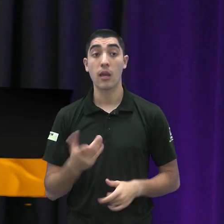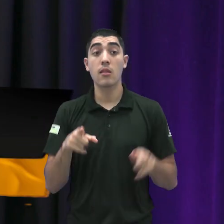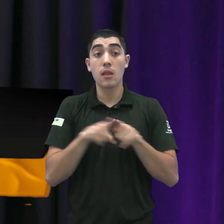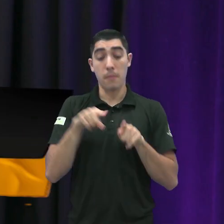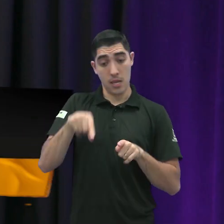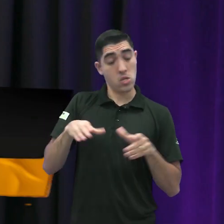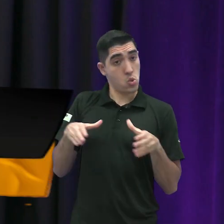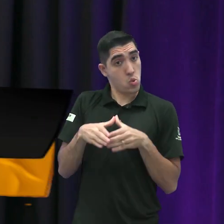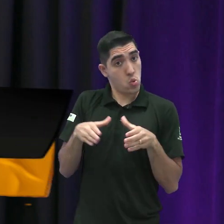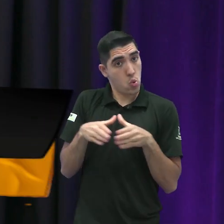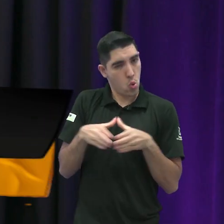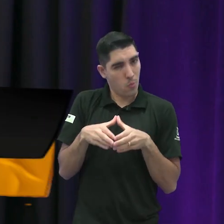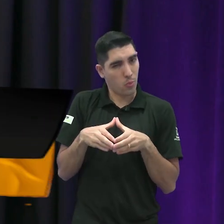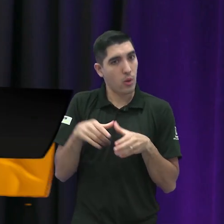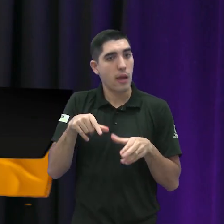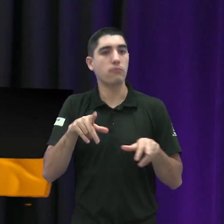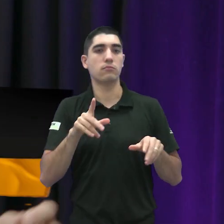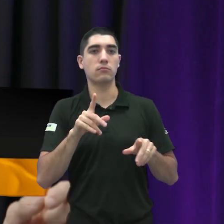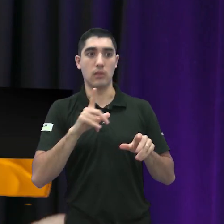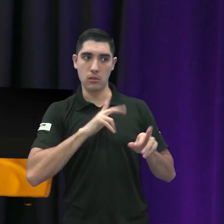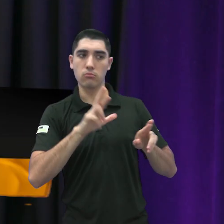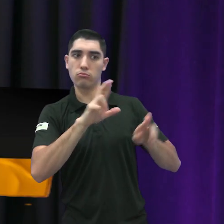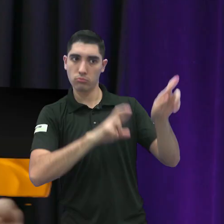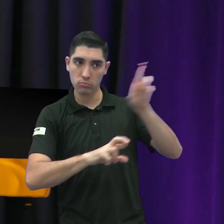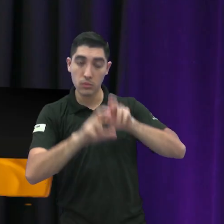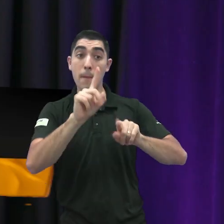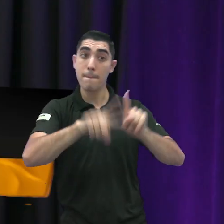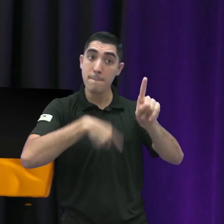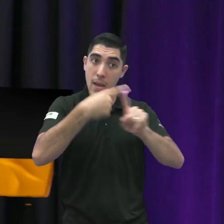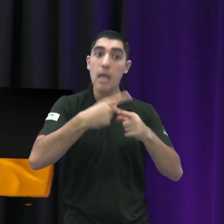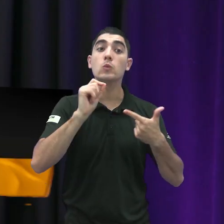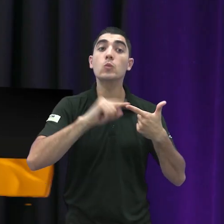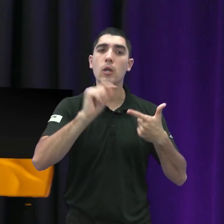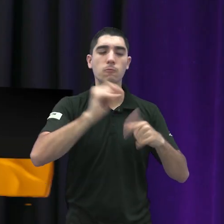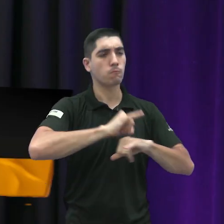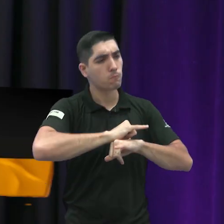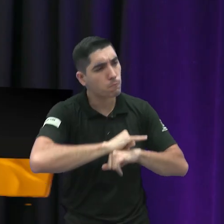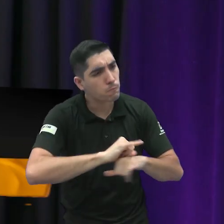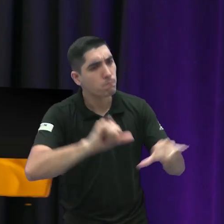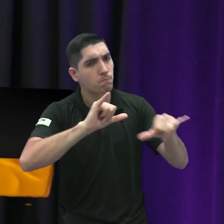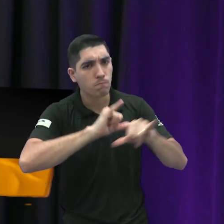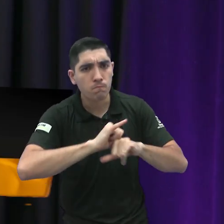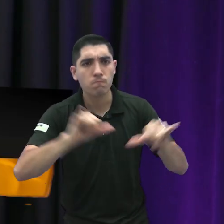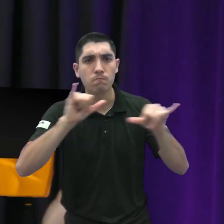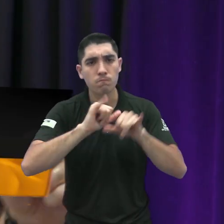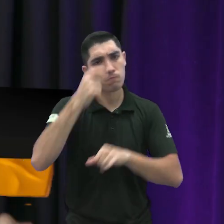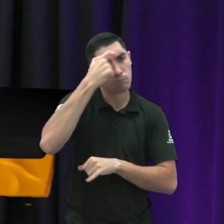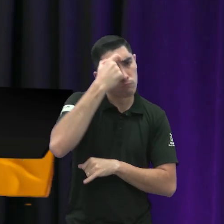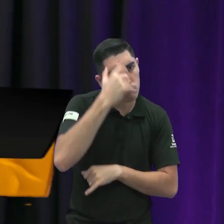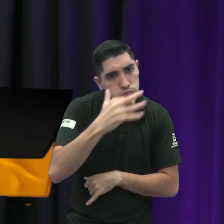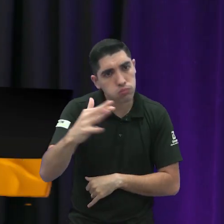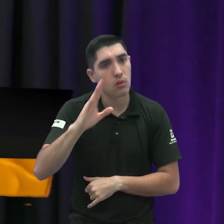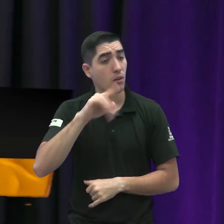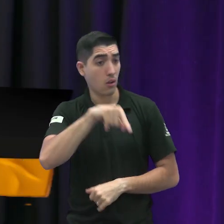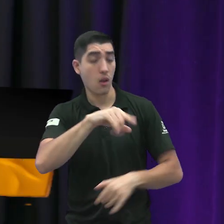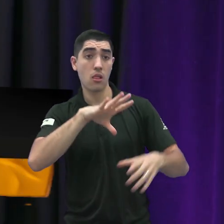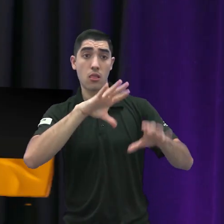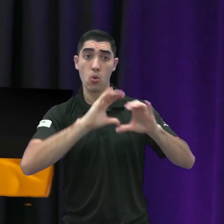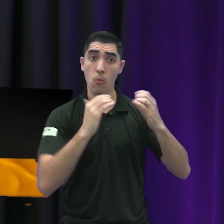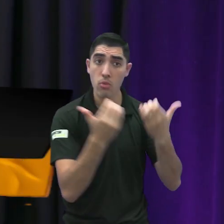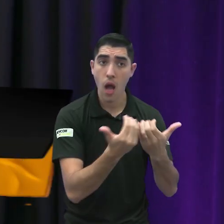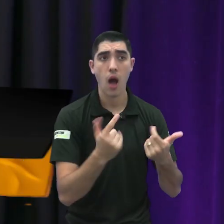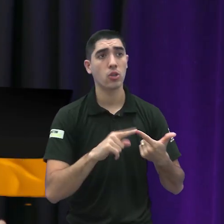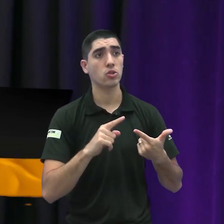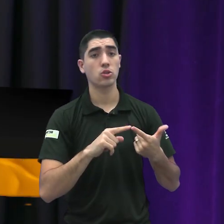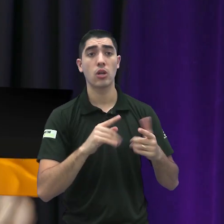comissão faz também, né? Além de fiscalizar, ela cria campanhas de conscientização para a comunidade, para as próprias crianças, porque